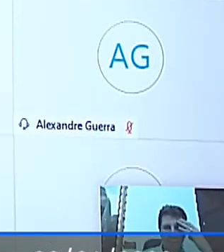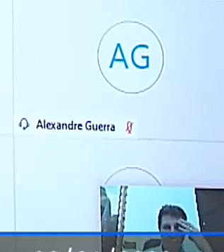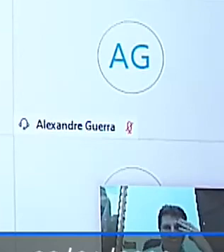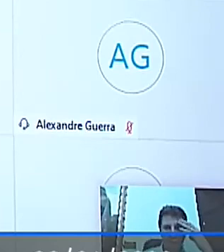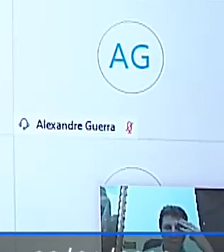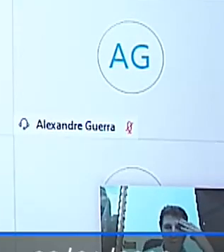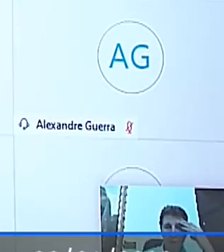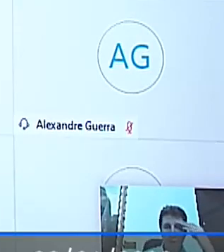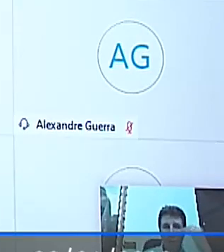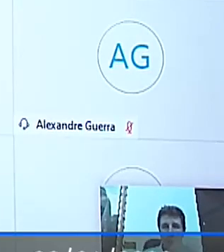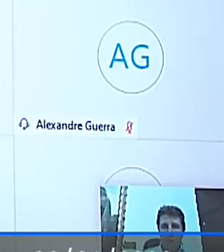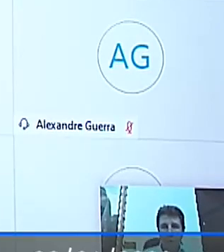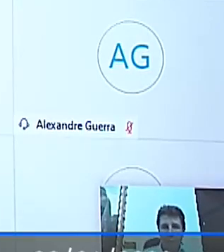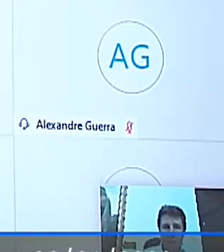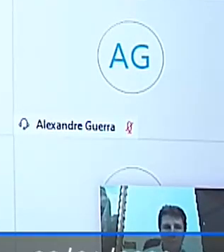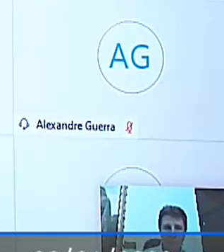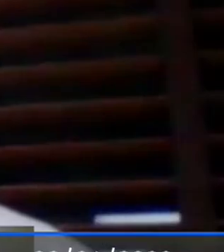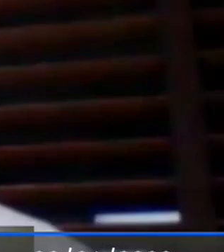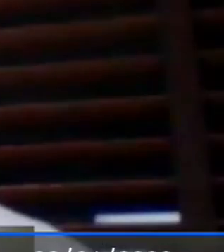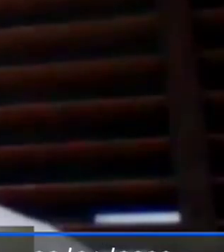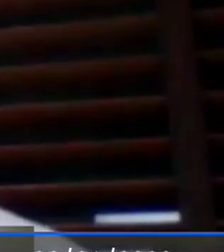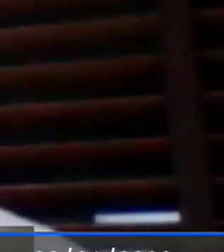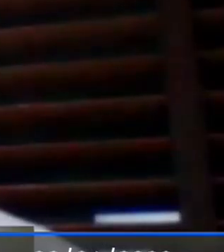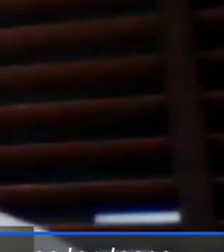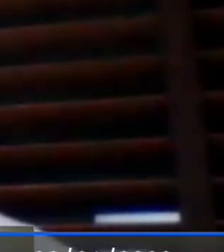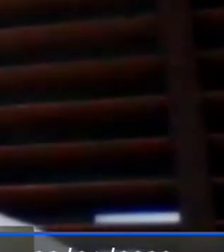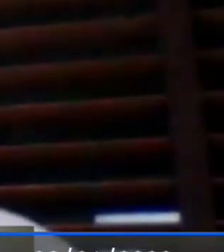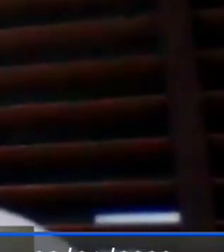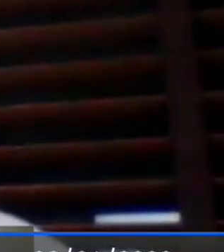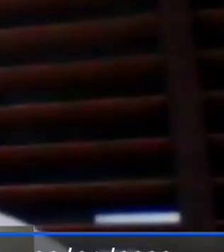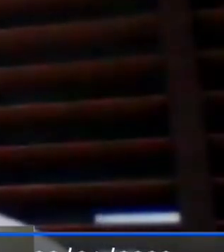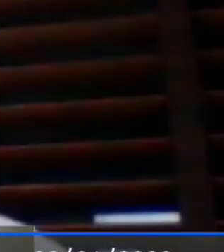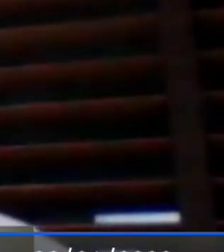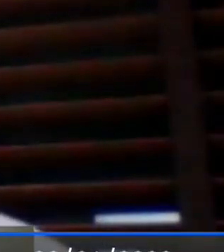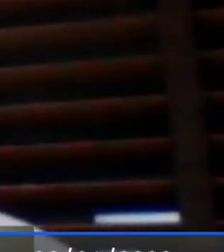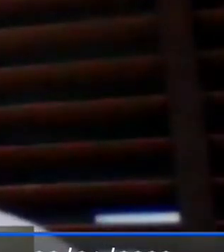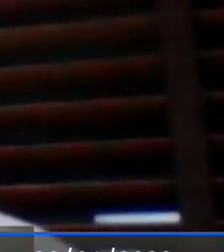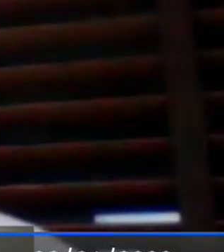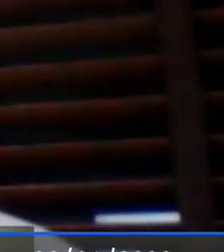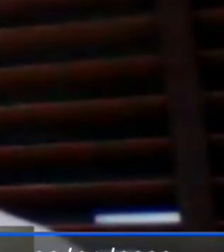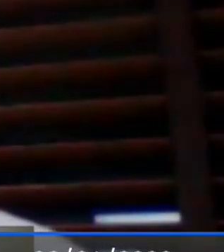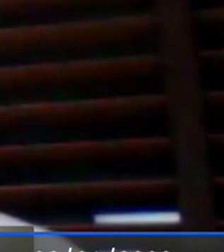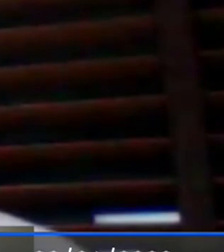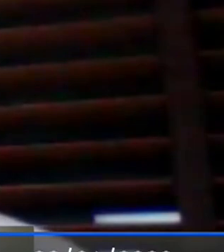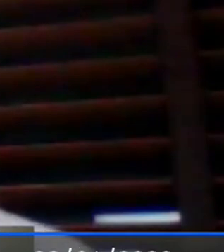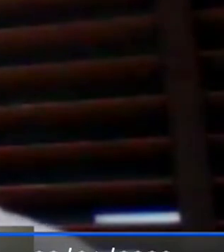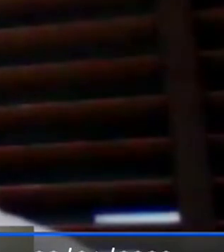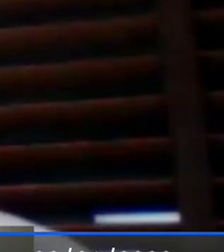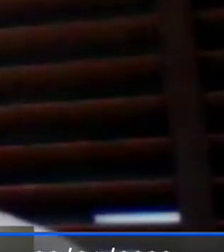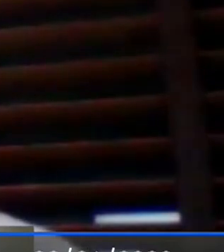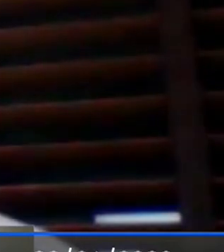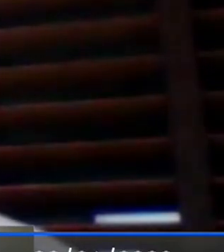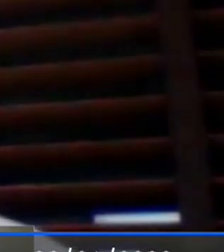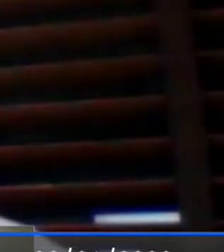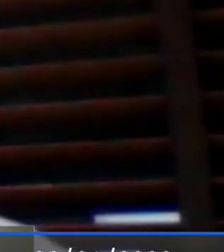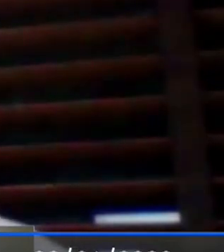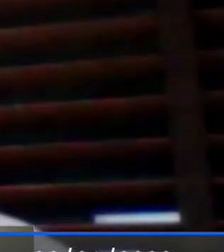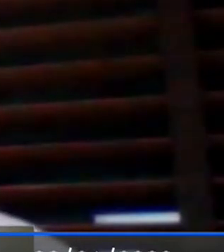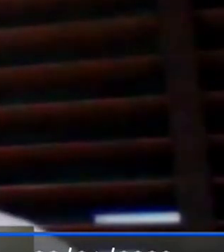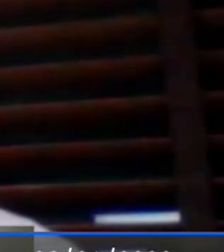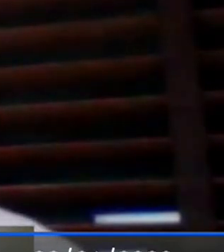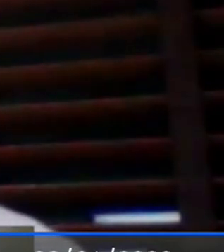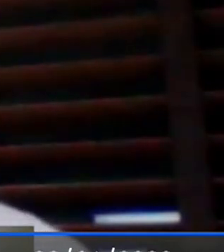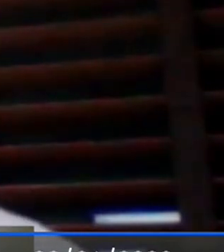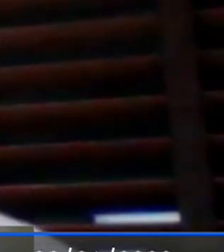país. São poucas, nós somos uma associação nacional, são poucas as assembleias e os estados que estão fazendo